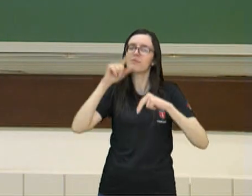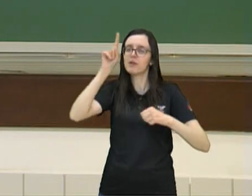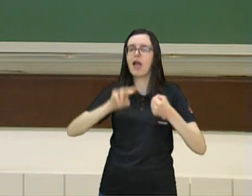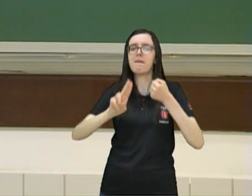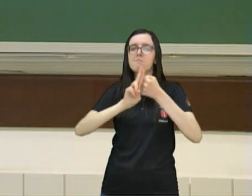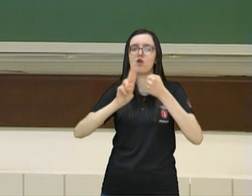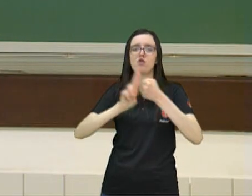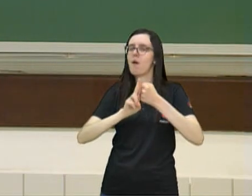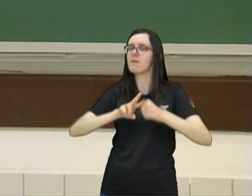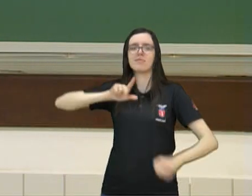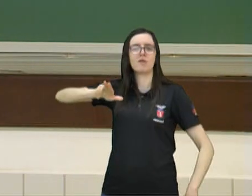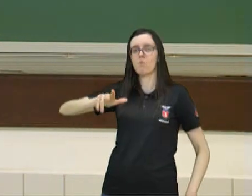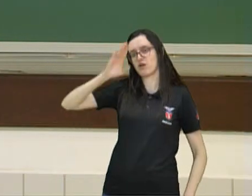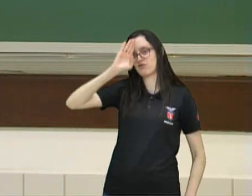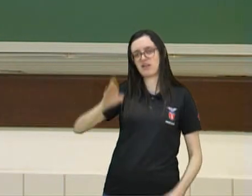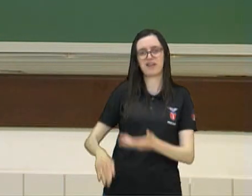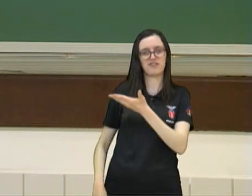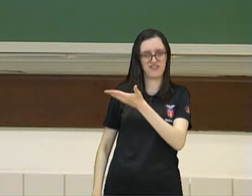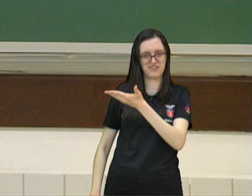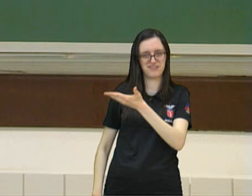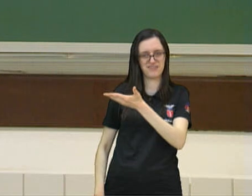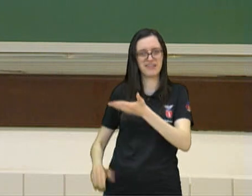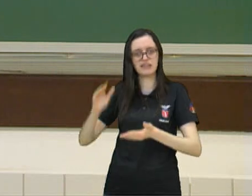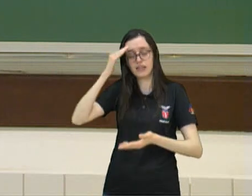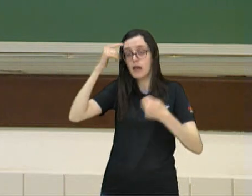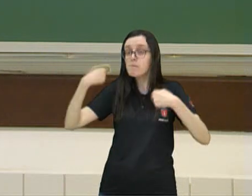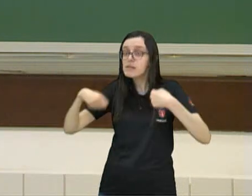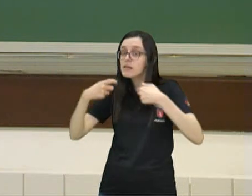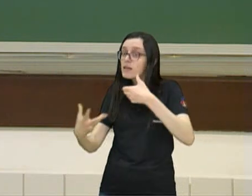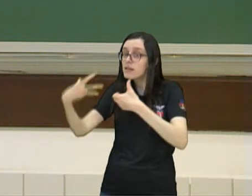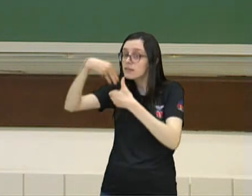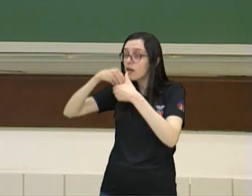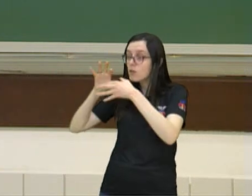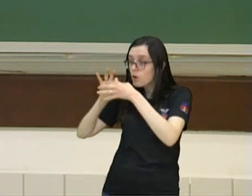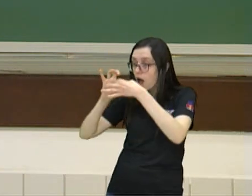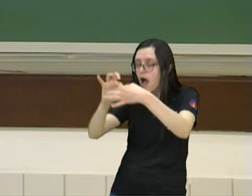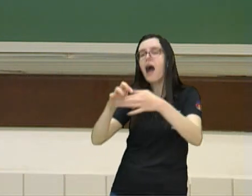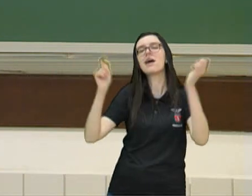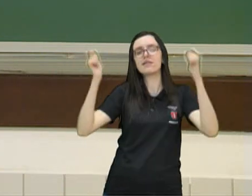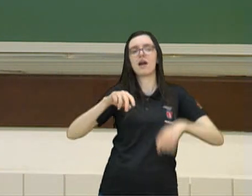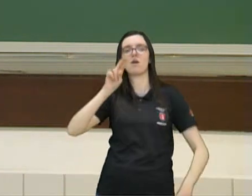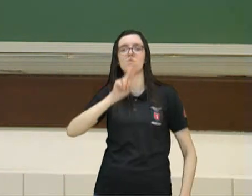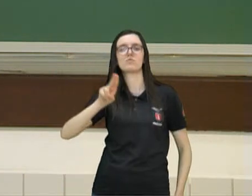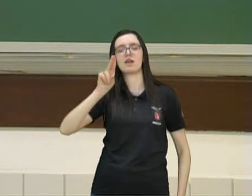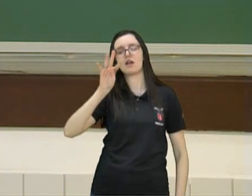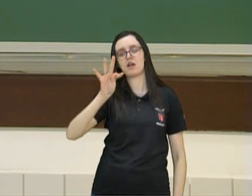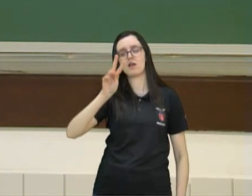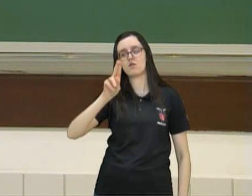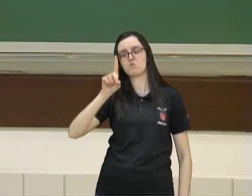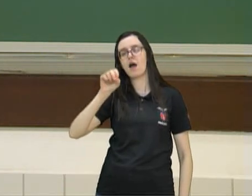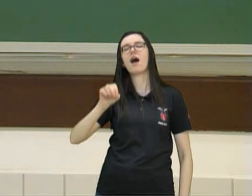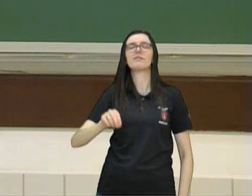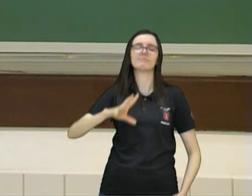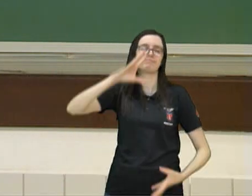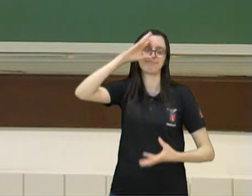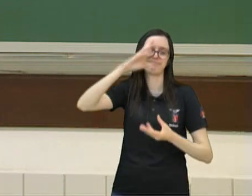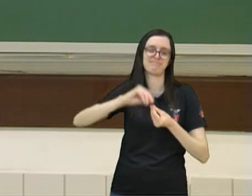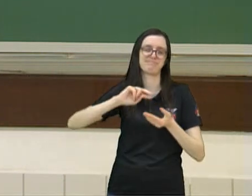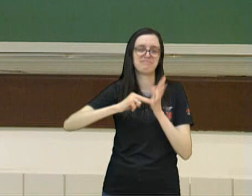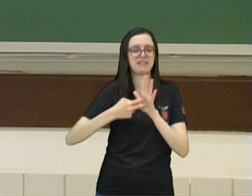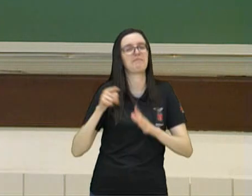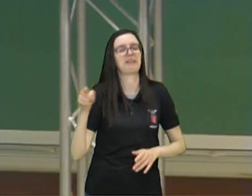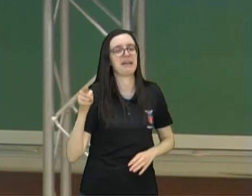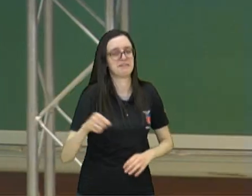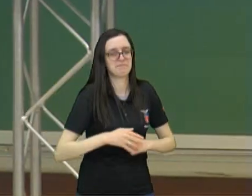como um pronome indefinido. Ele precisa estar contextualizado para que a gente possa compreender,